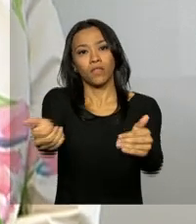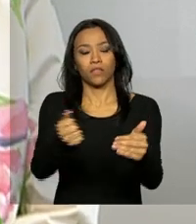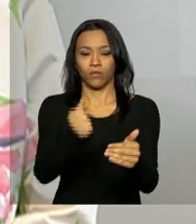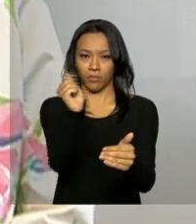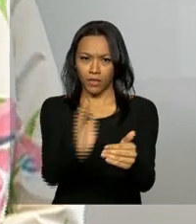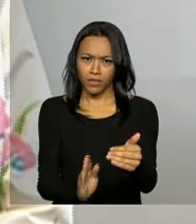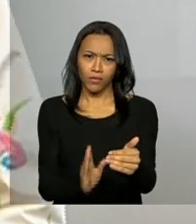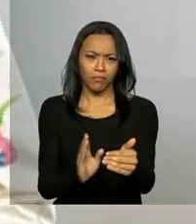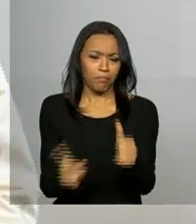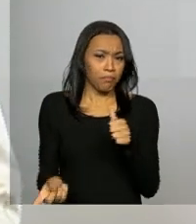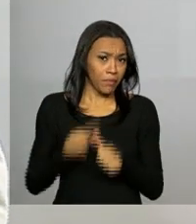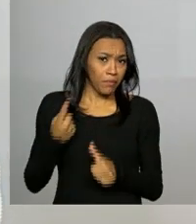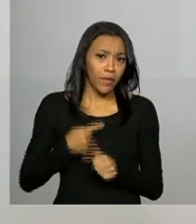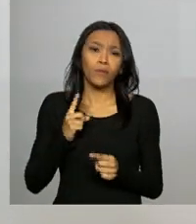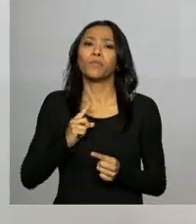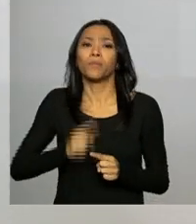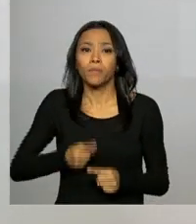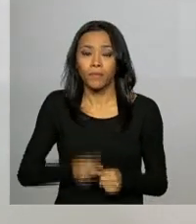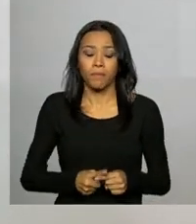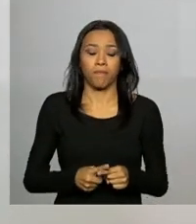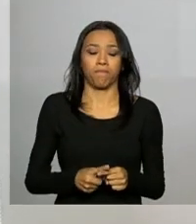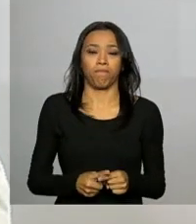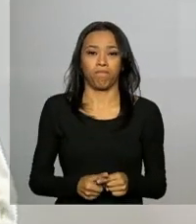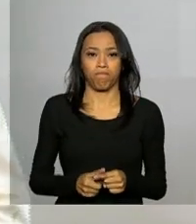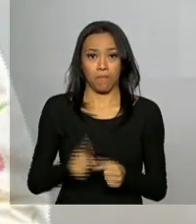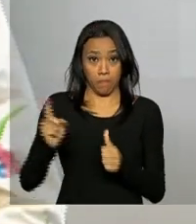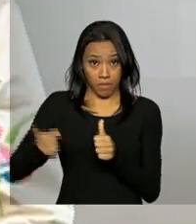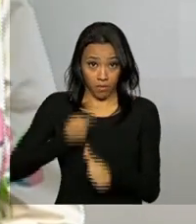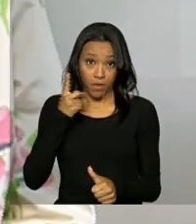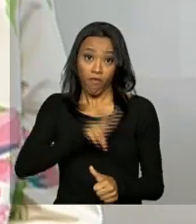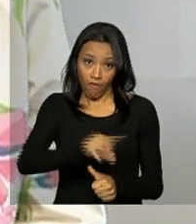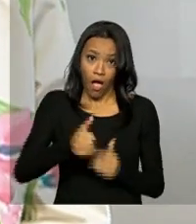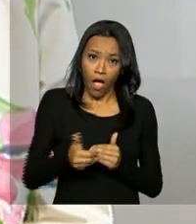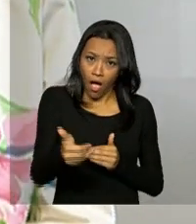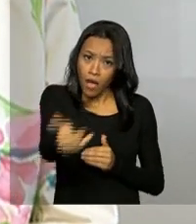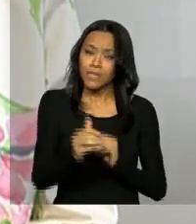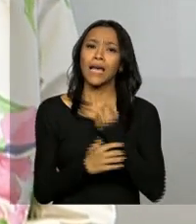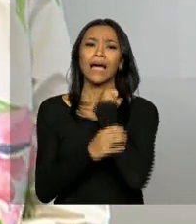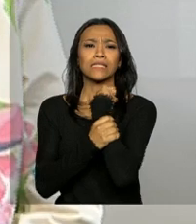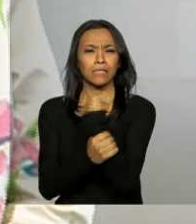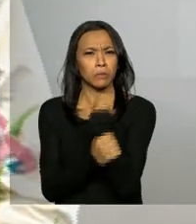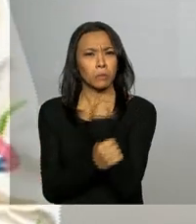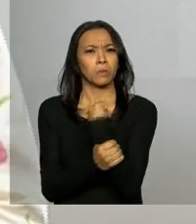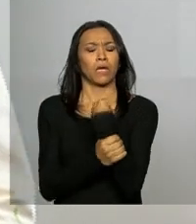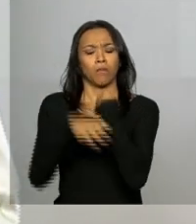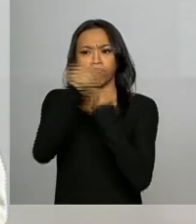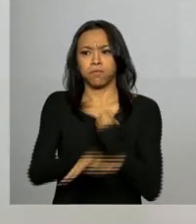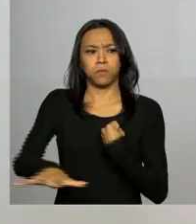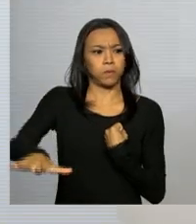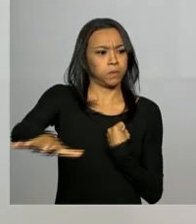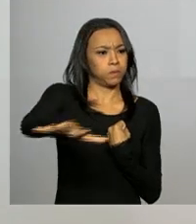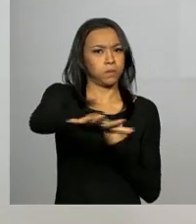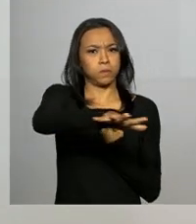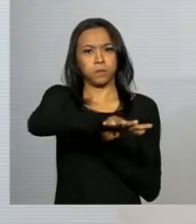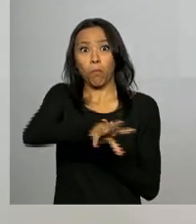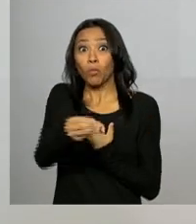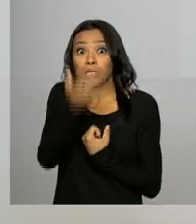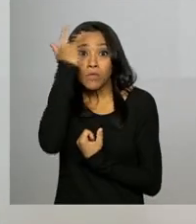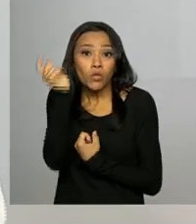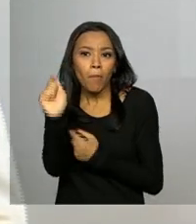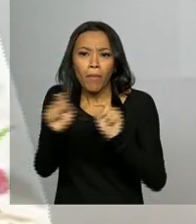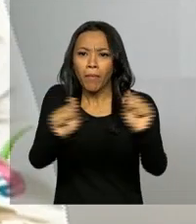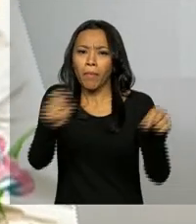dois sentidos. Primeiro, porque vai assegurar uma cobertura muito grande para a nossa